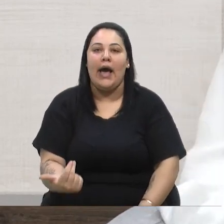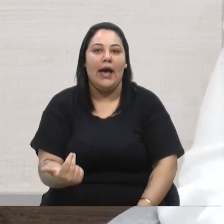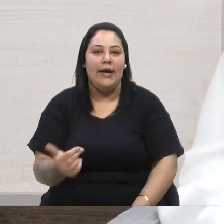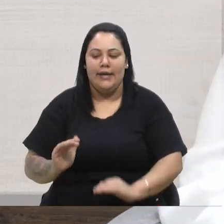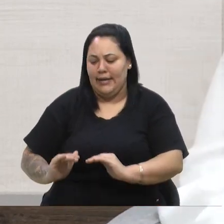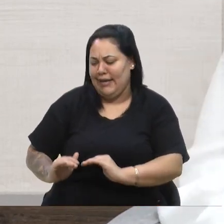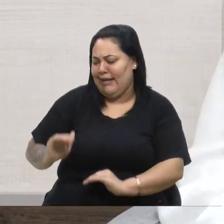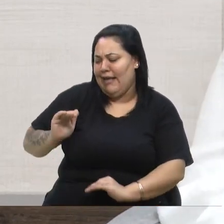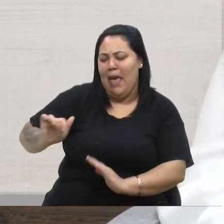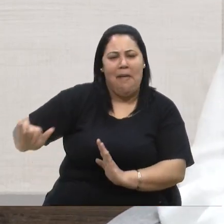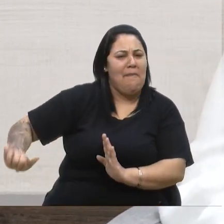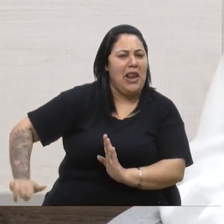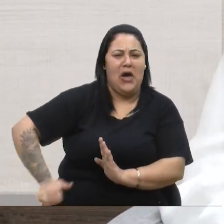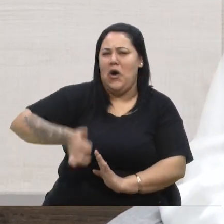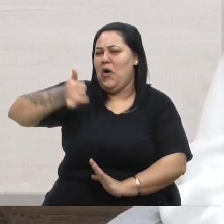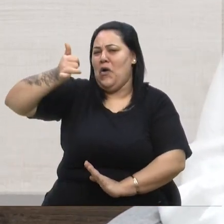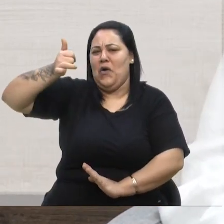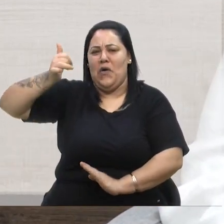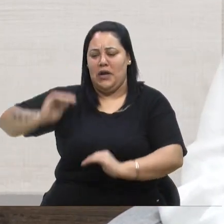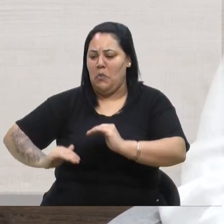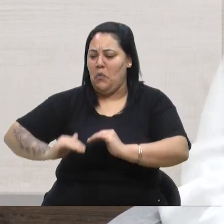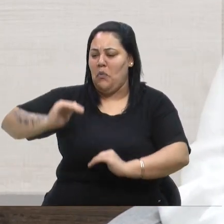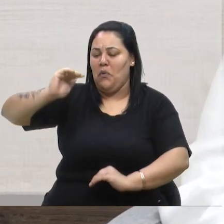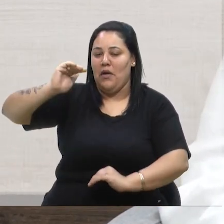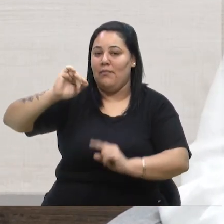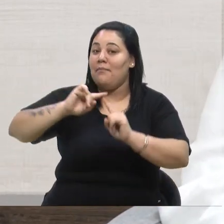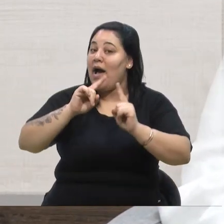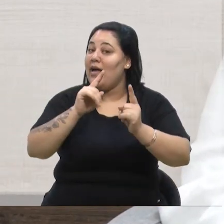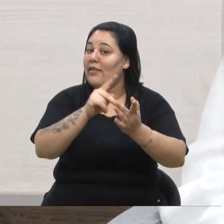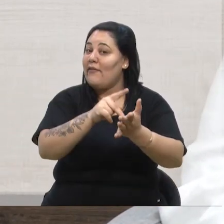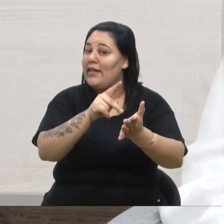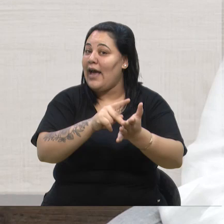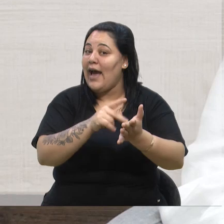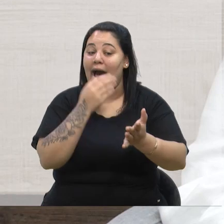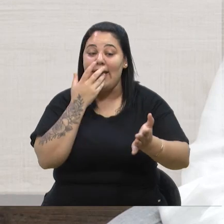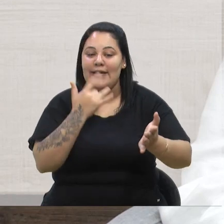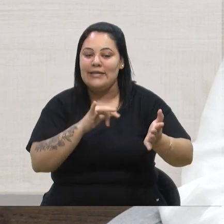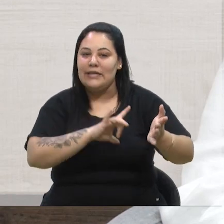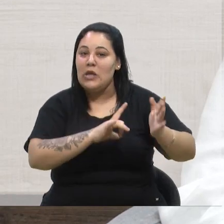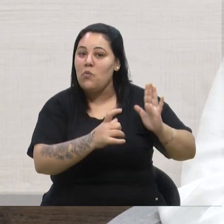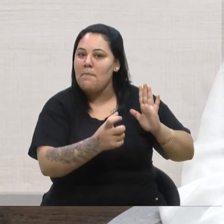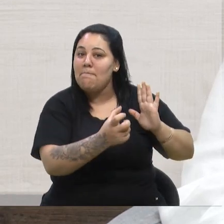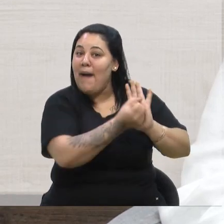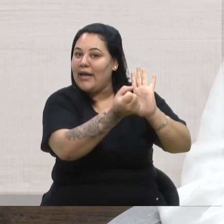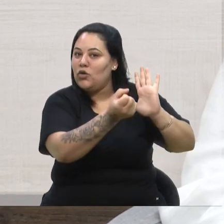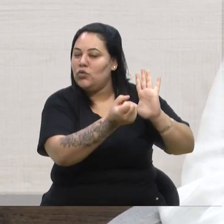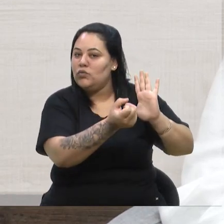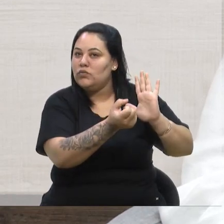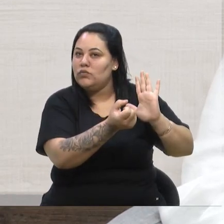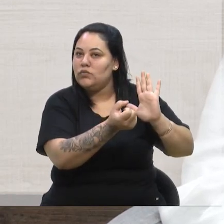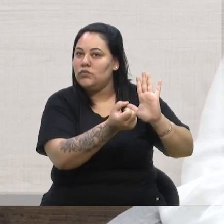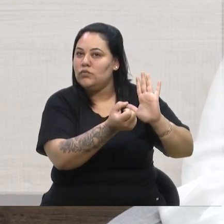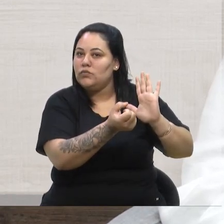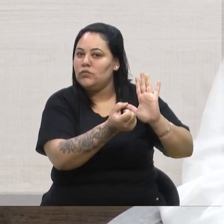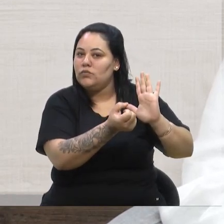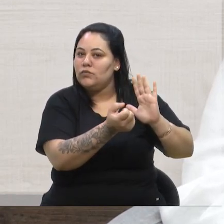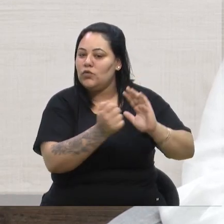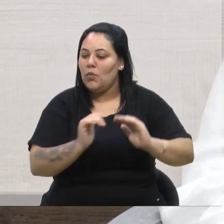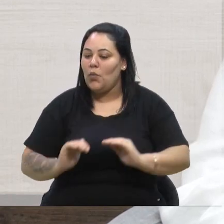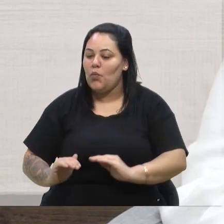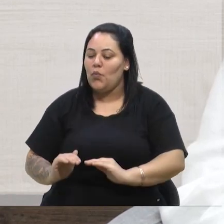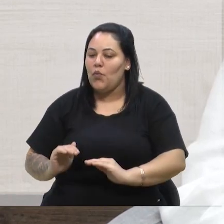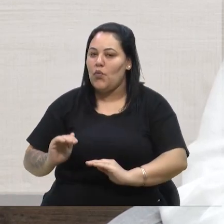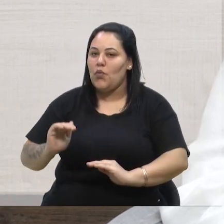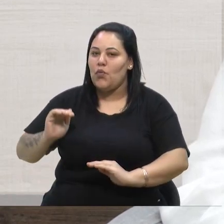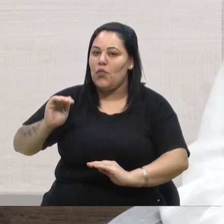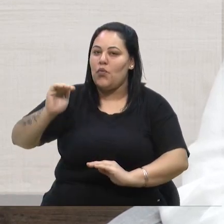infância é a melhor que existe, enfim. Mas as crianças, elas têm um impacto muito grande do